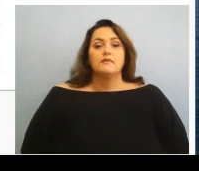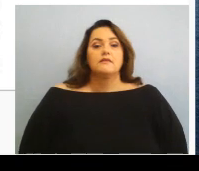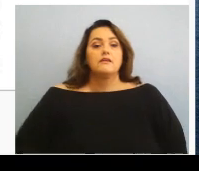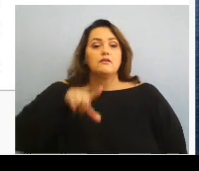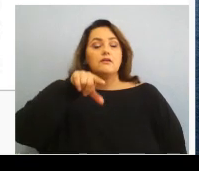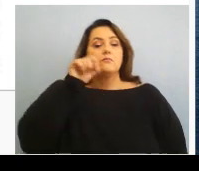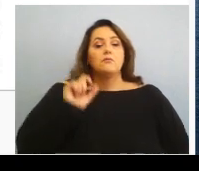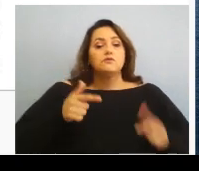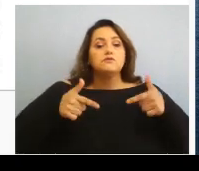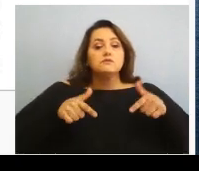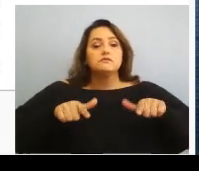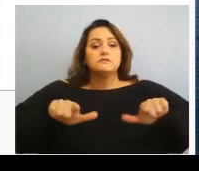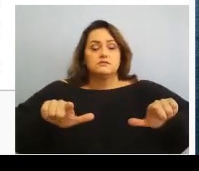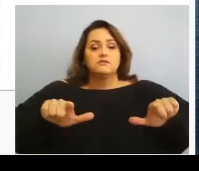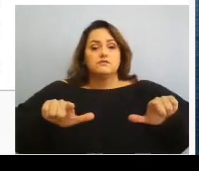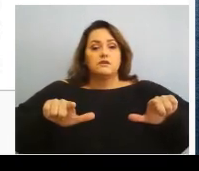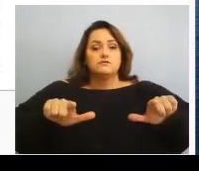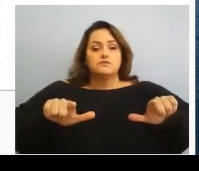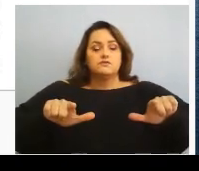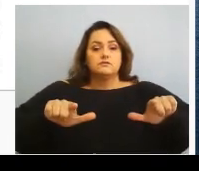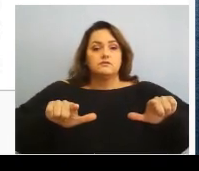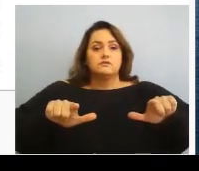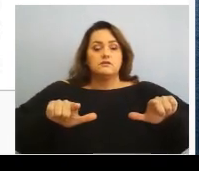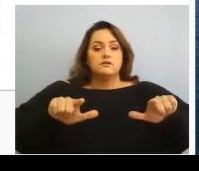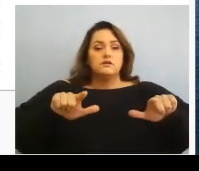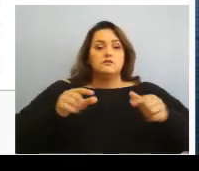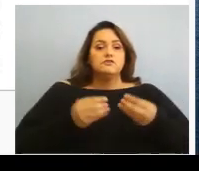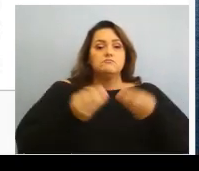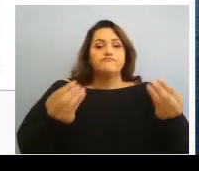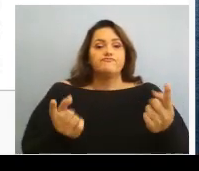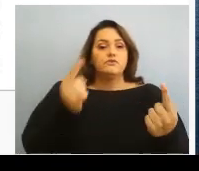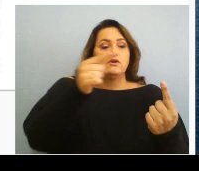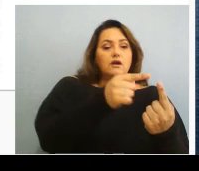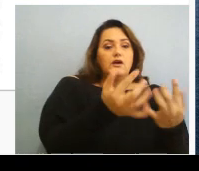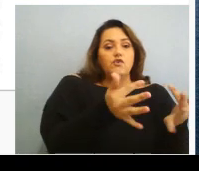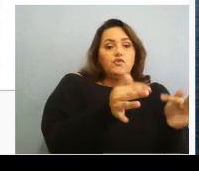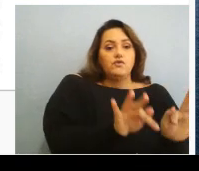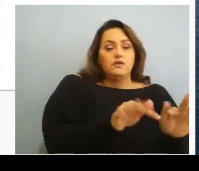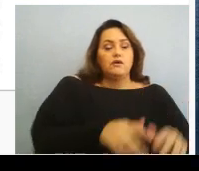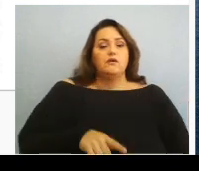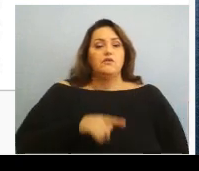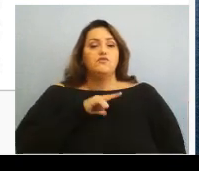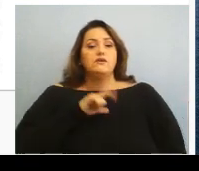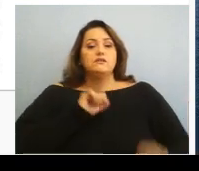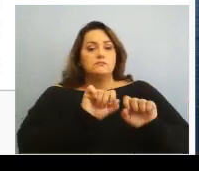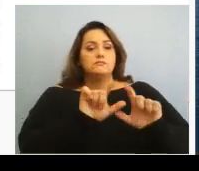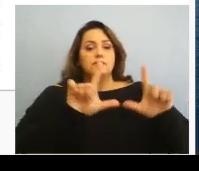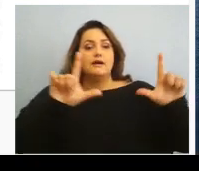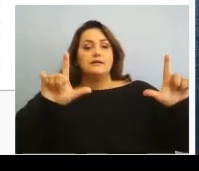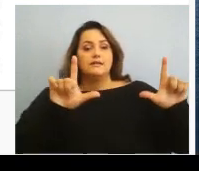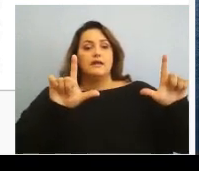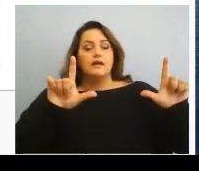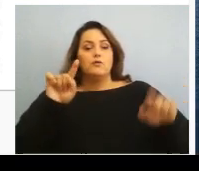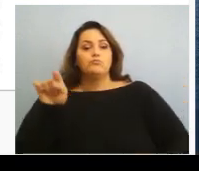certificado, de emissão de destinação final. Você vai ter uma tela de configurações, onde você